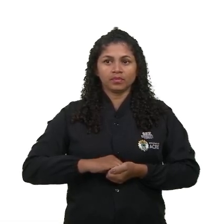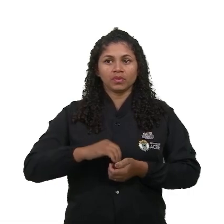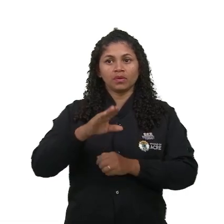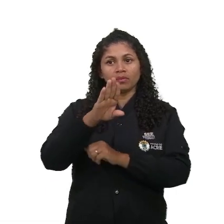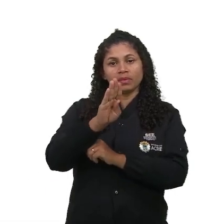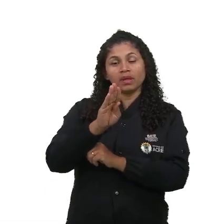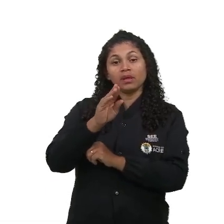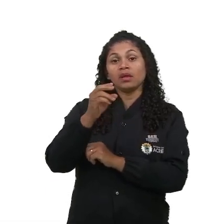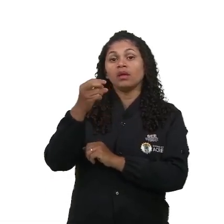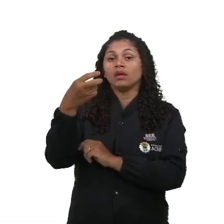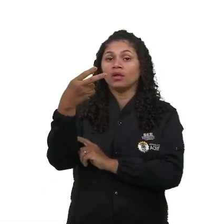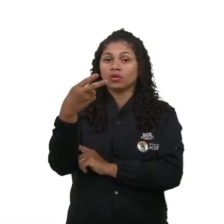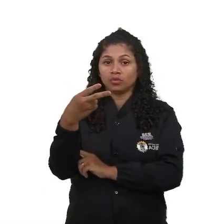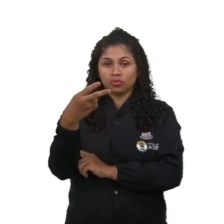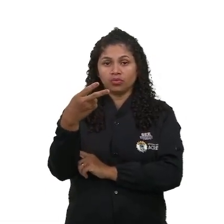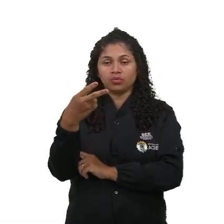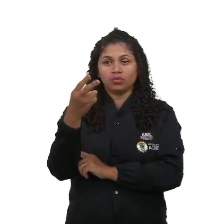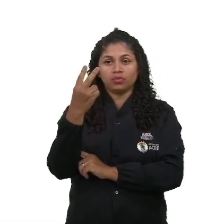B2 menos 1,